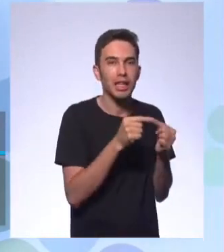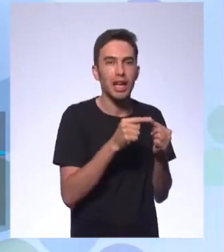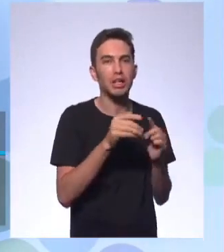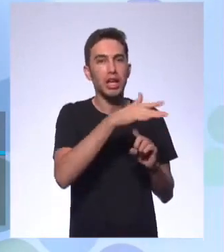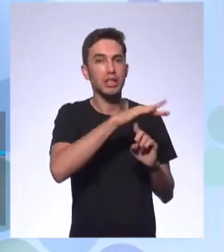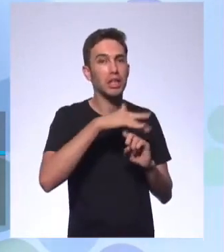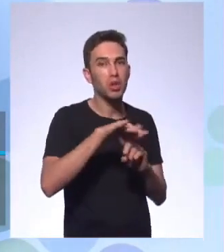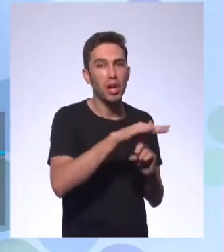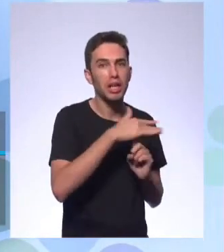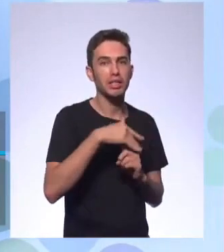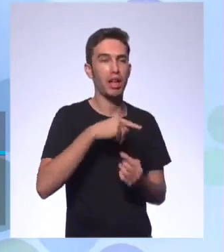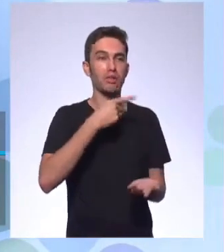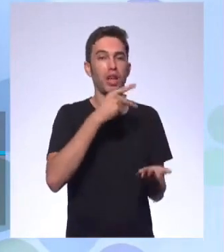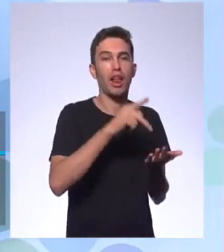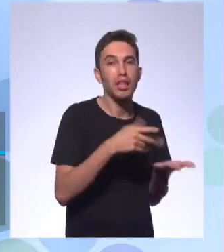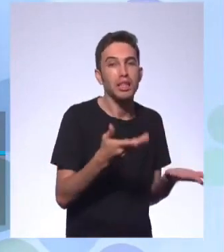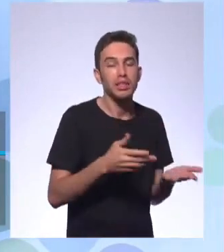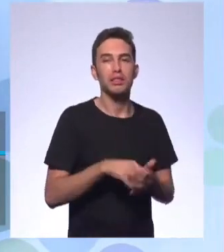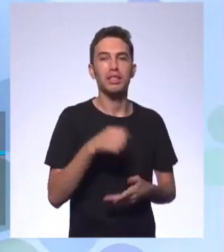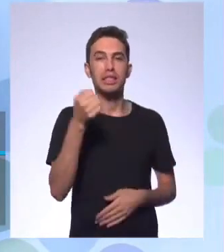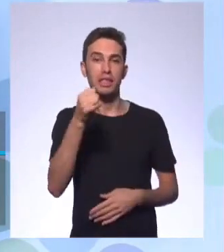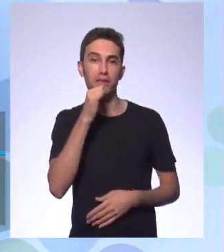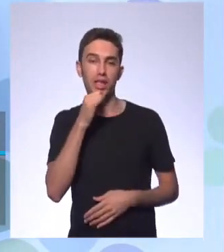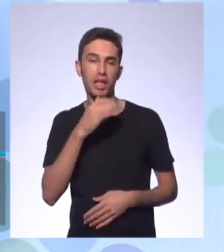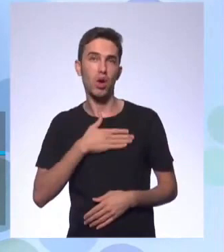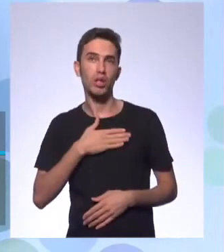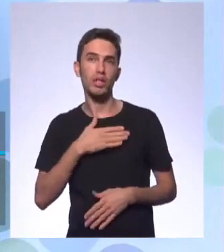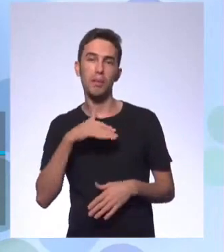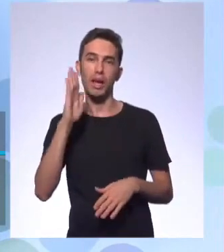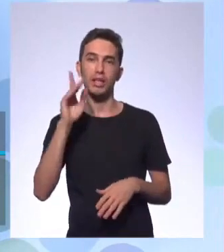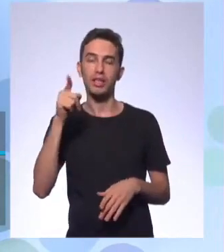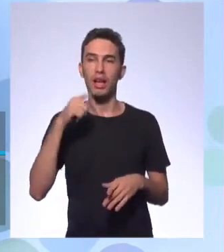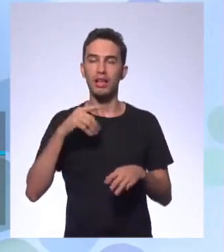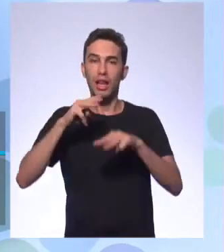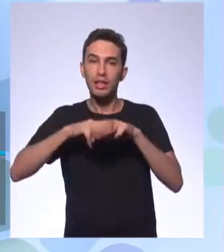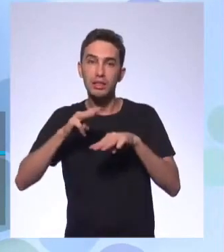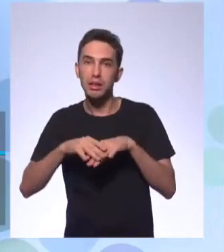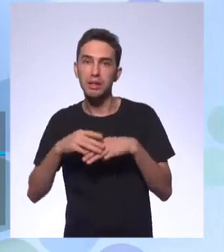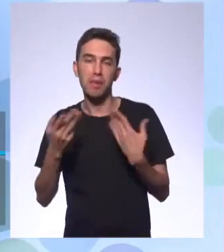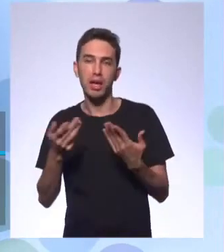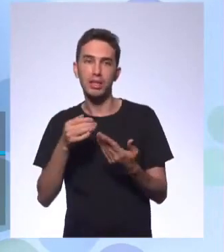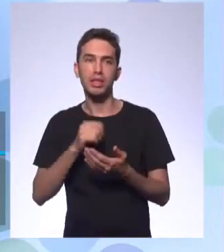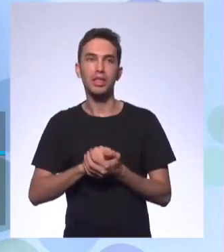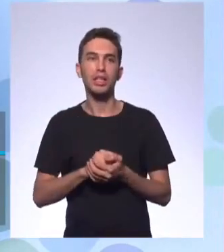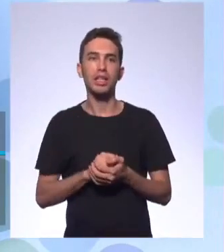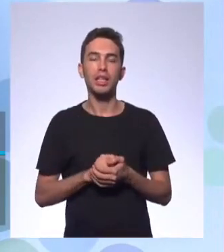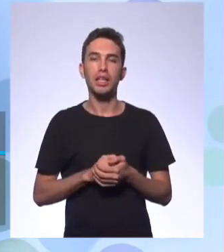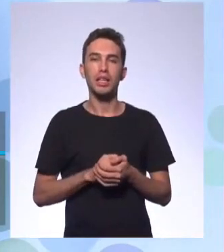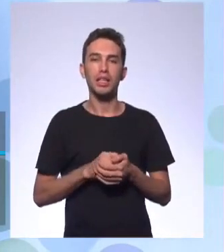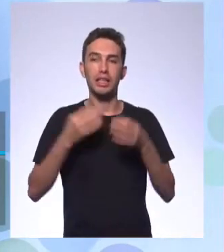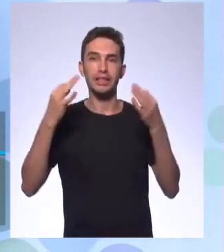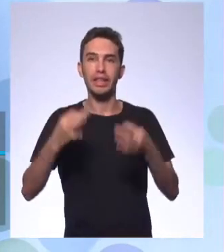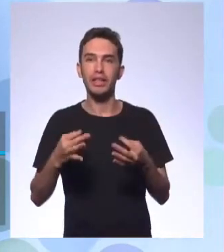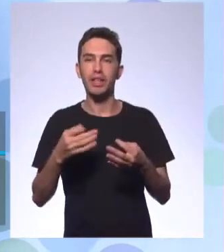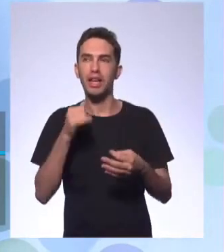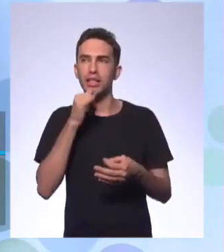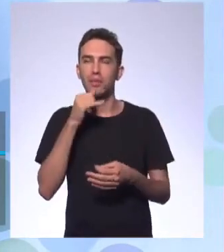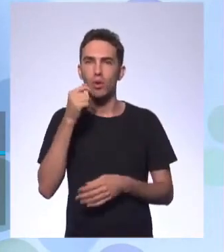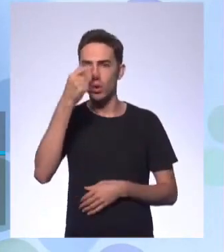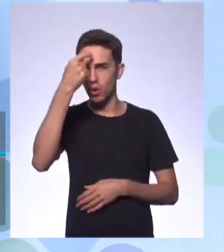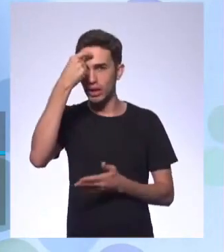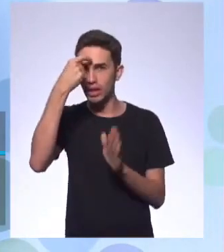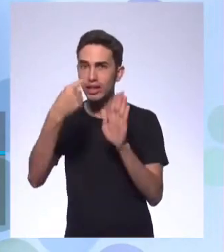naturalistas, aos realistas. Se você é uma pessoa mais ligada ao mundo das exatas, talvez lá, algo que envolva inteligência